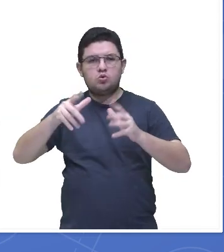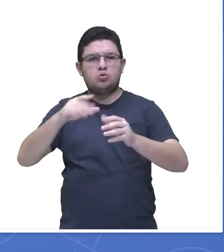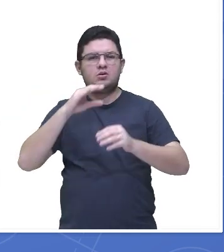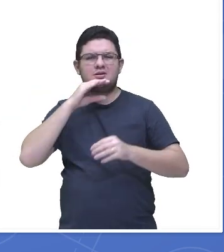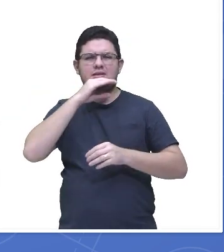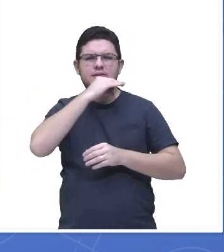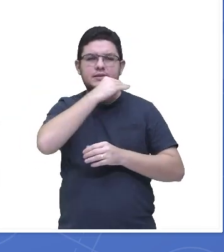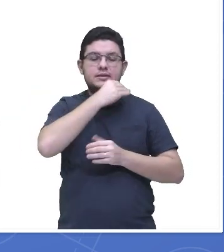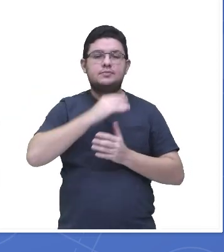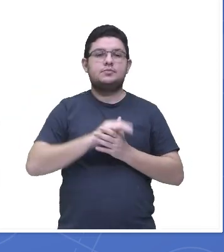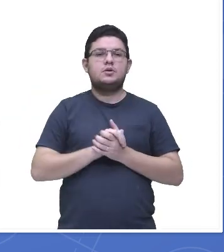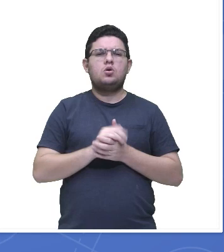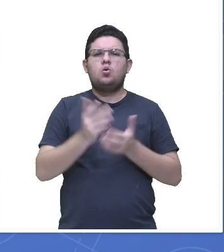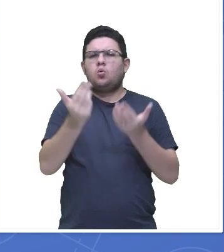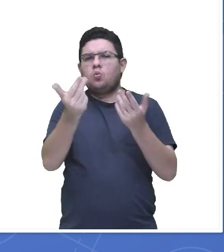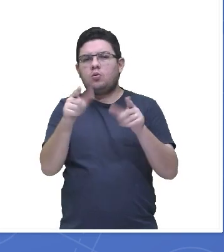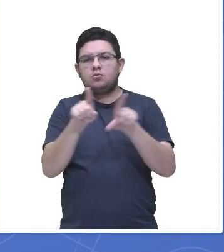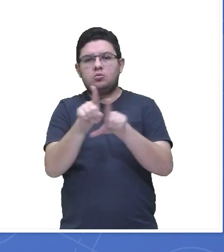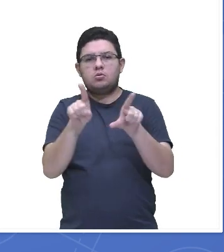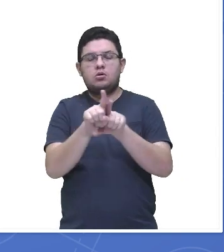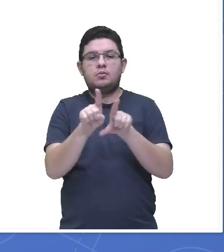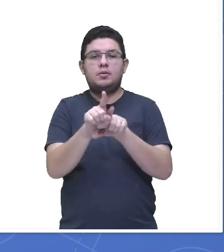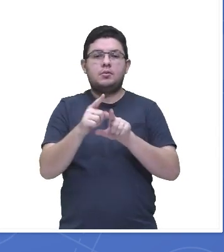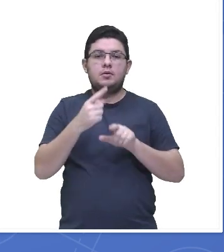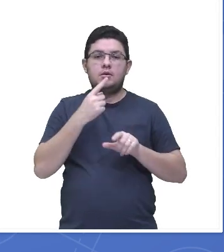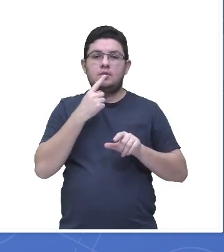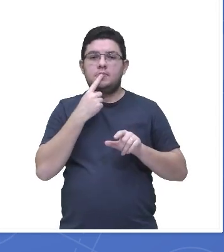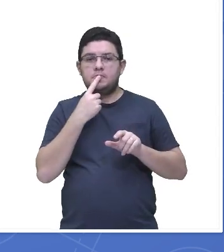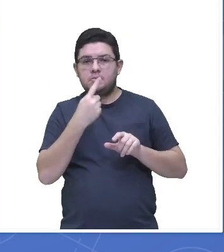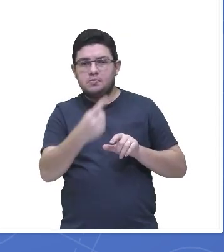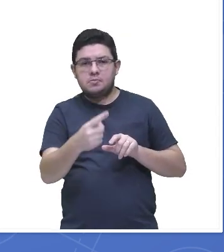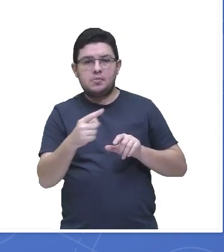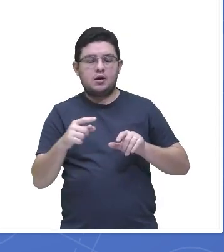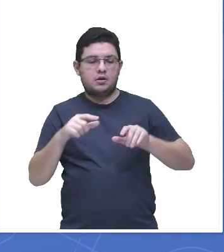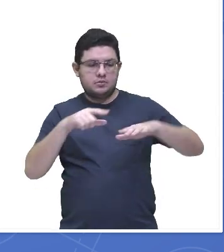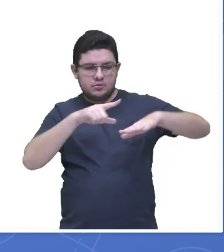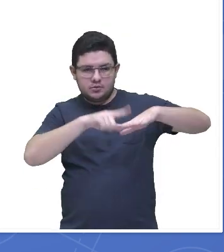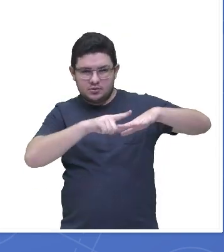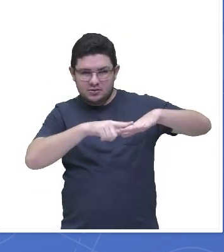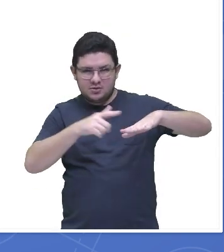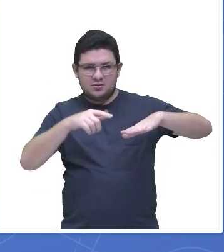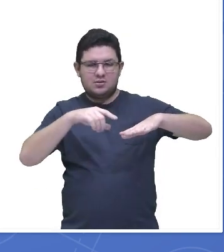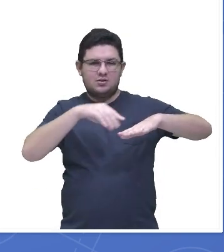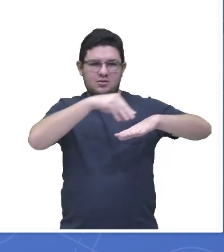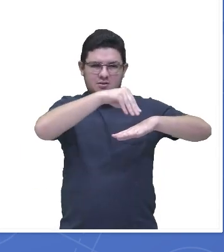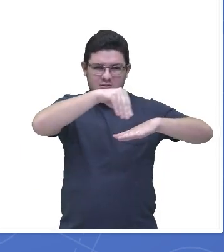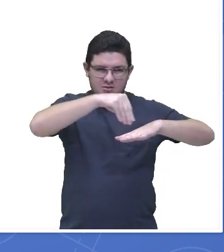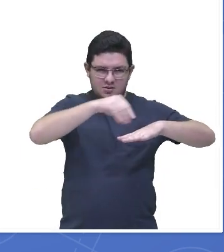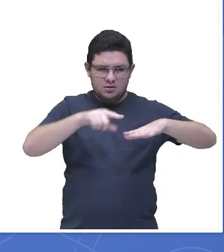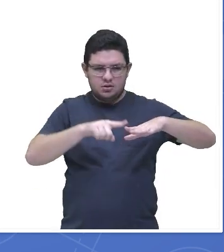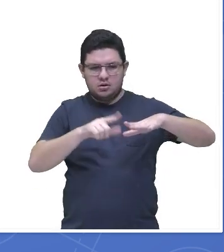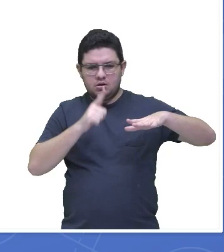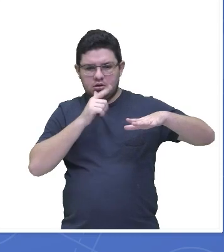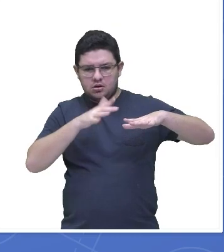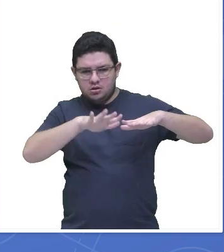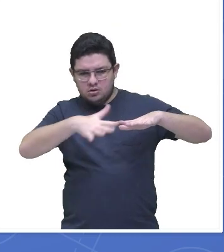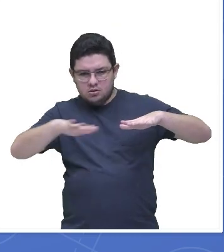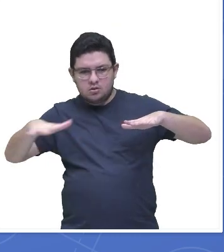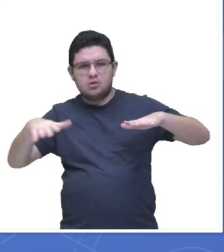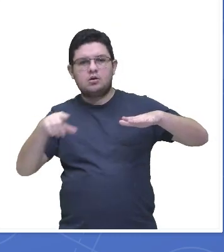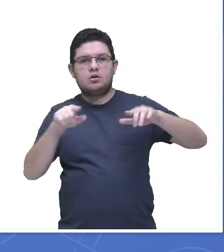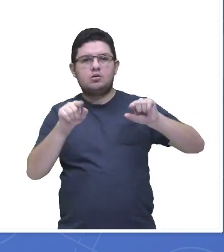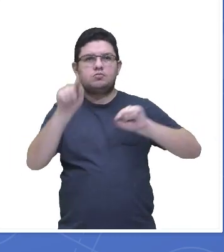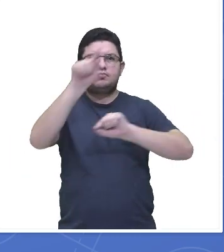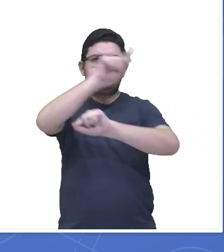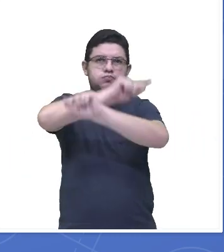nas brisas litorâneas, né? A relação que acontece dos ventos se dá a transferência de energia através